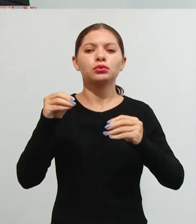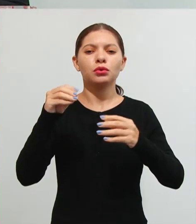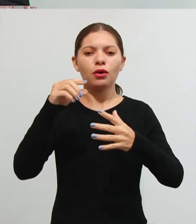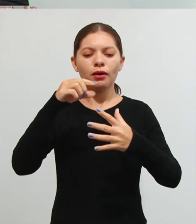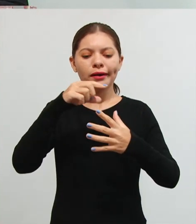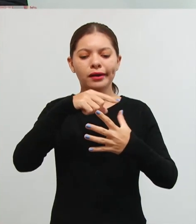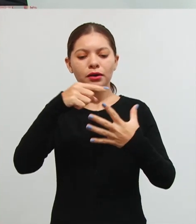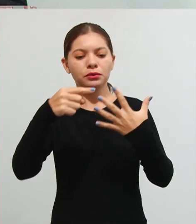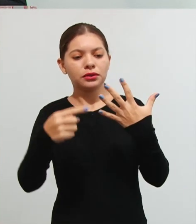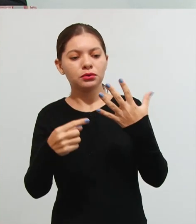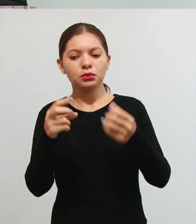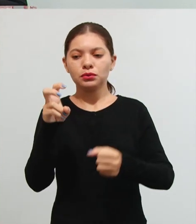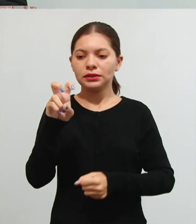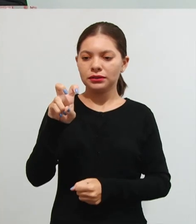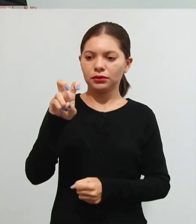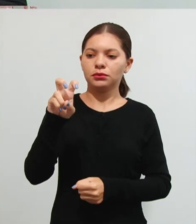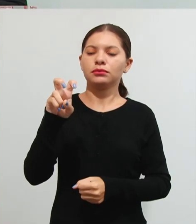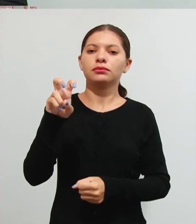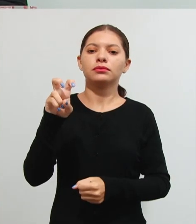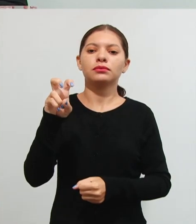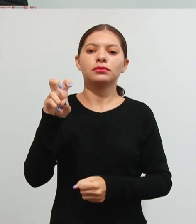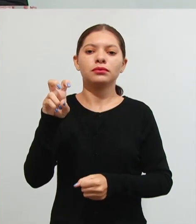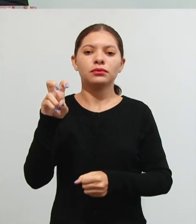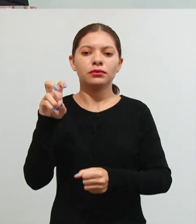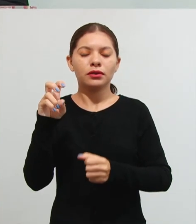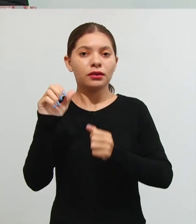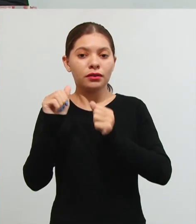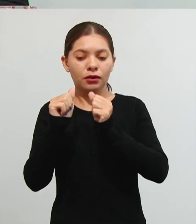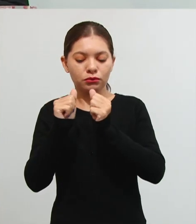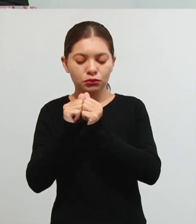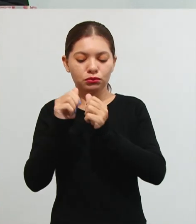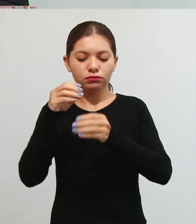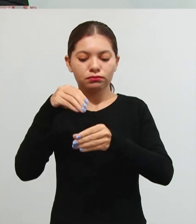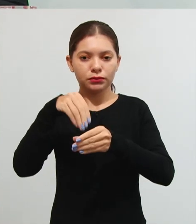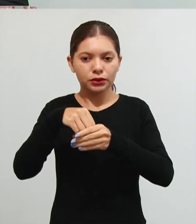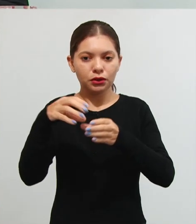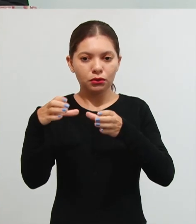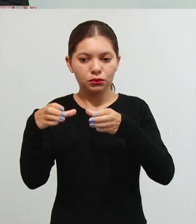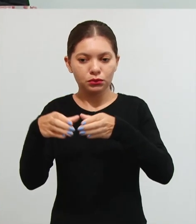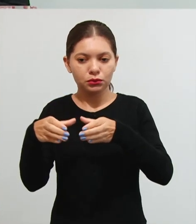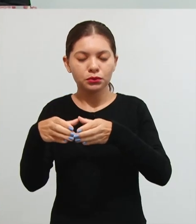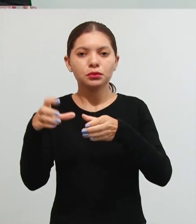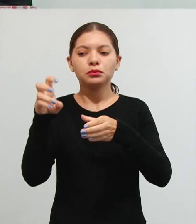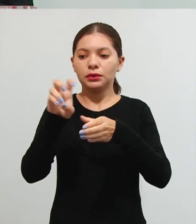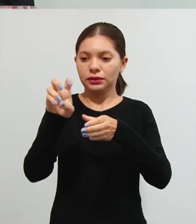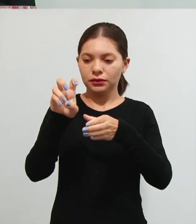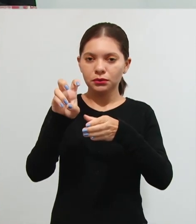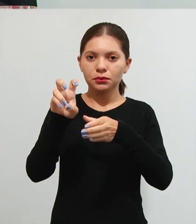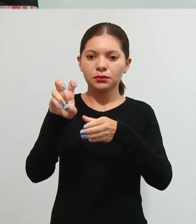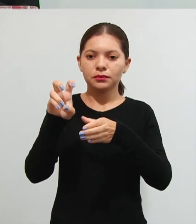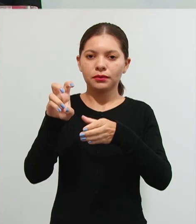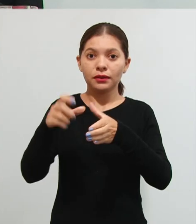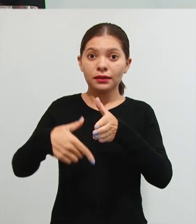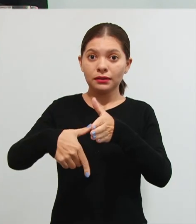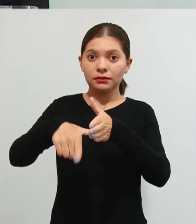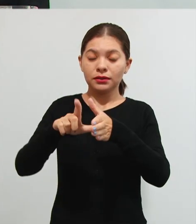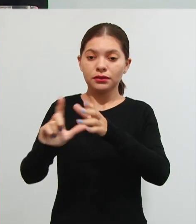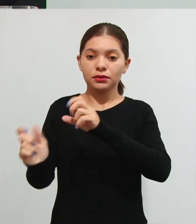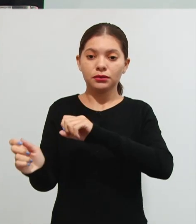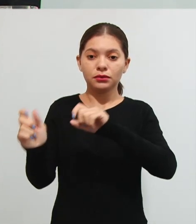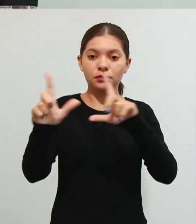juntam, né, no manual. O manual, então, classifica todos aqueles transtornos